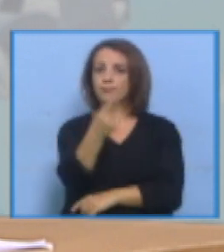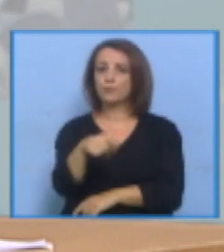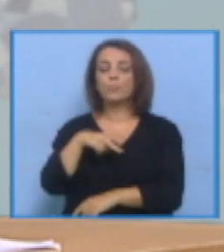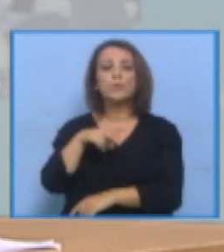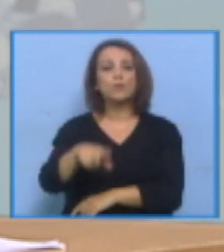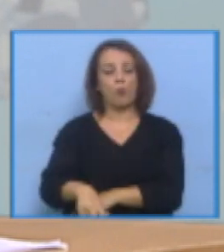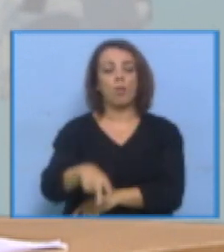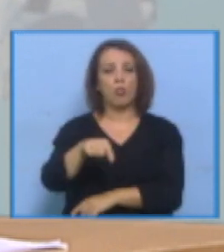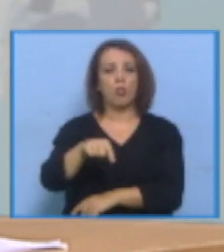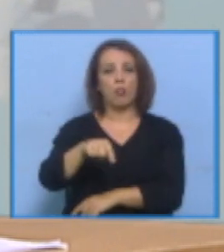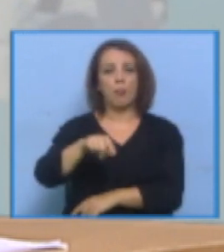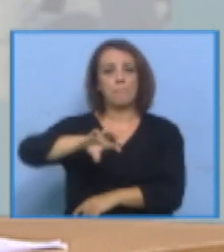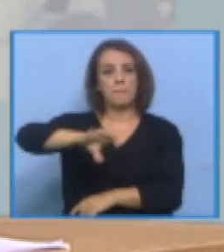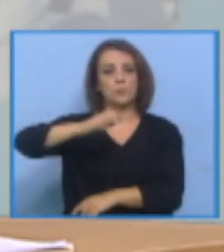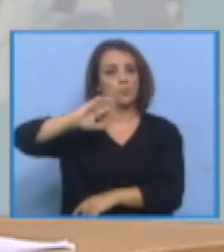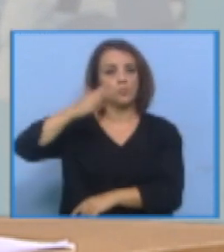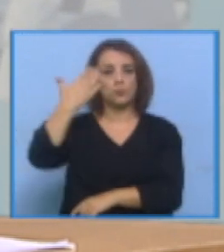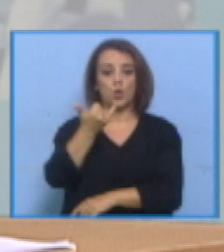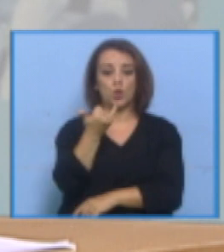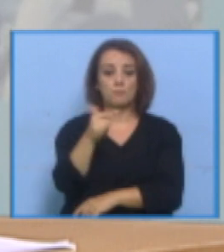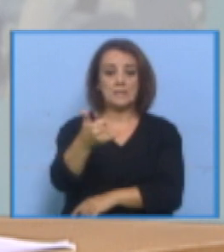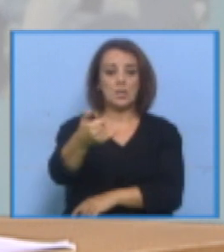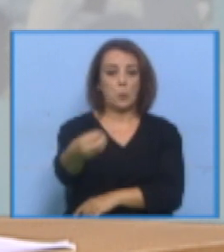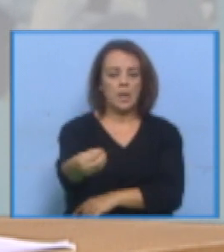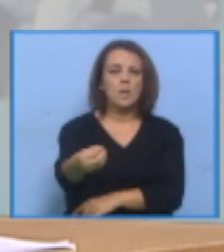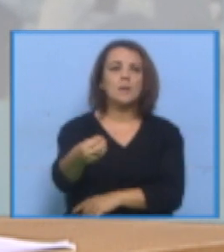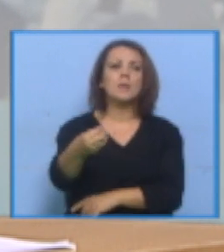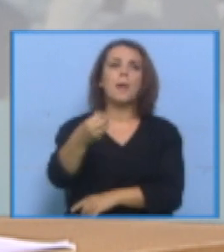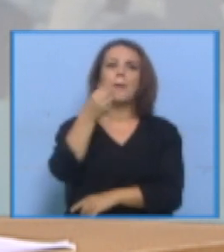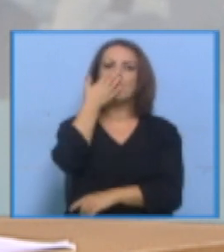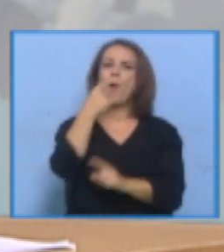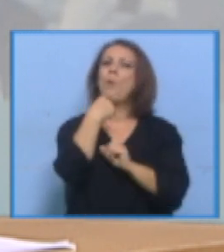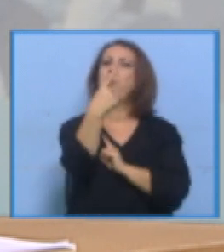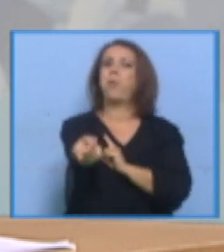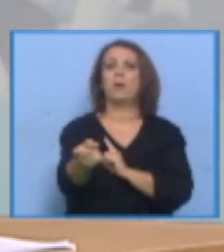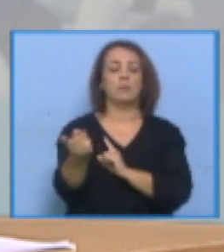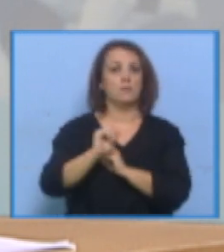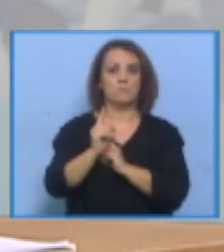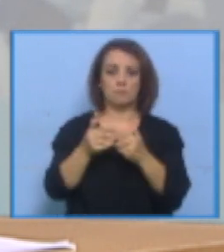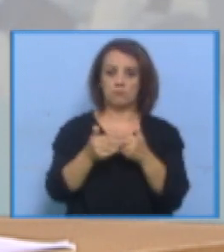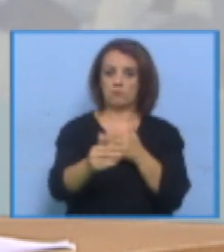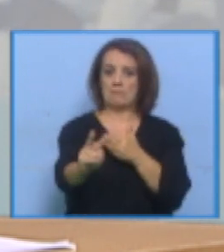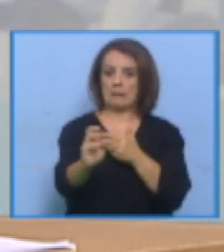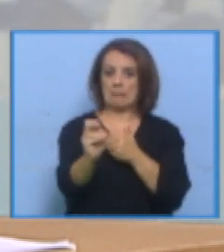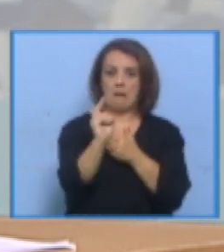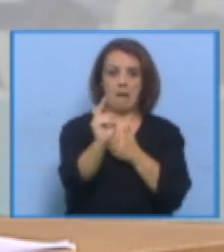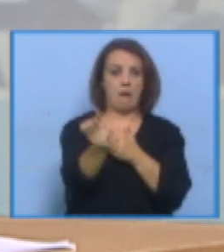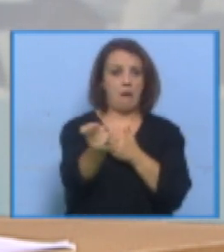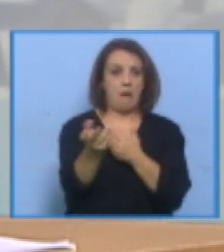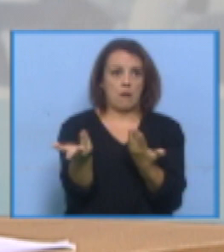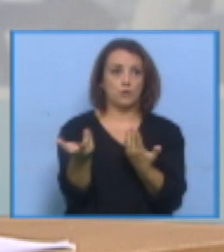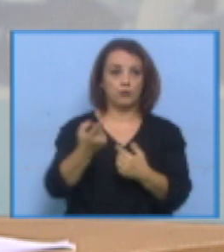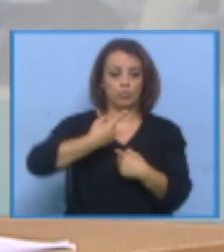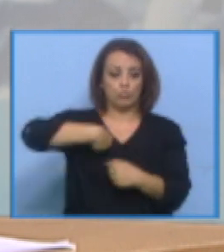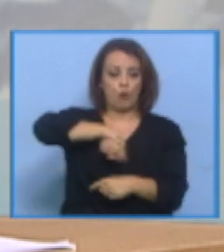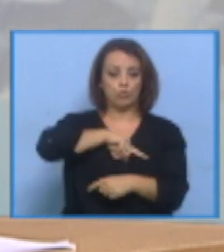o país que em 2050, e 2050 parece muito longe, mas é daqui a 30 anos, ou seja, quando os